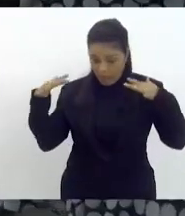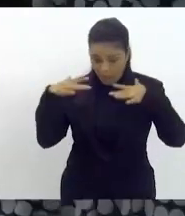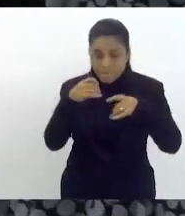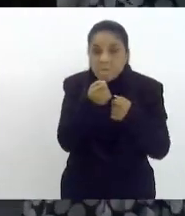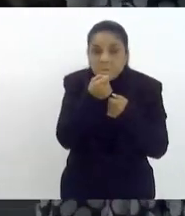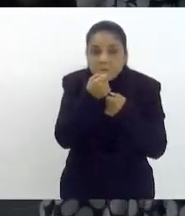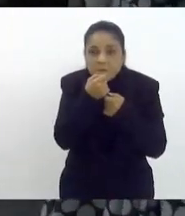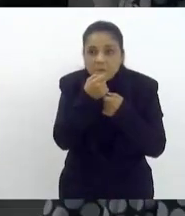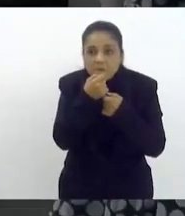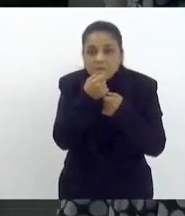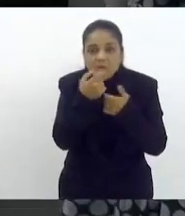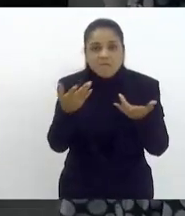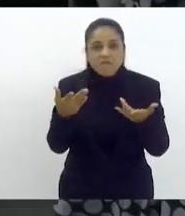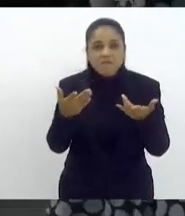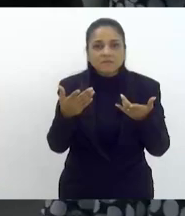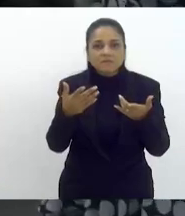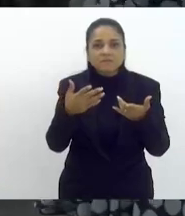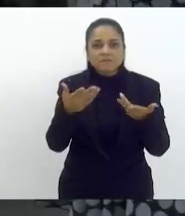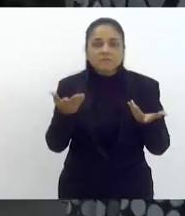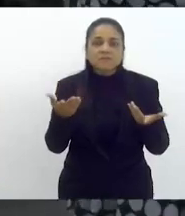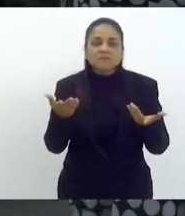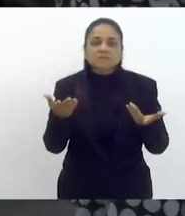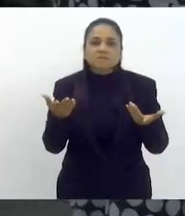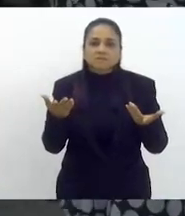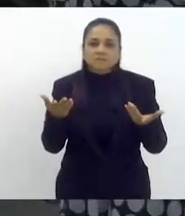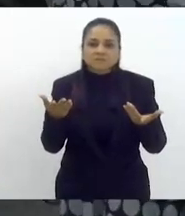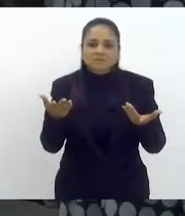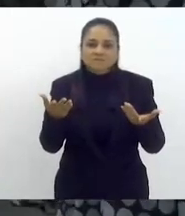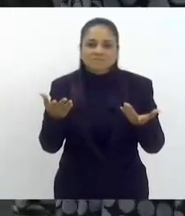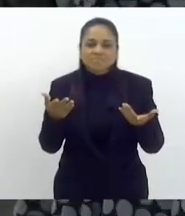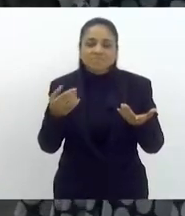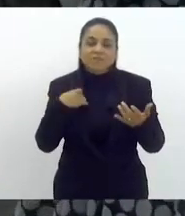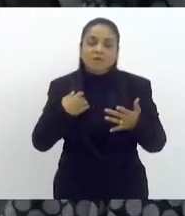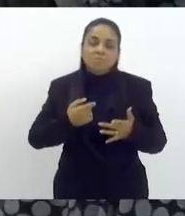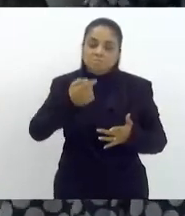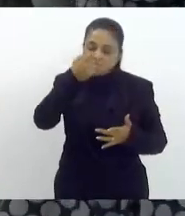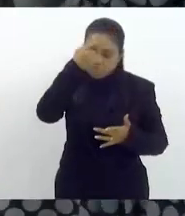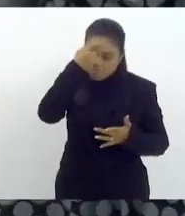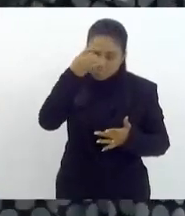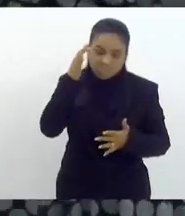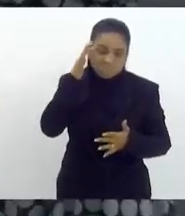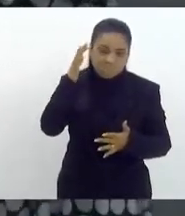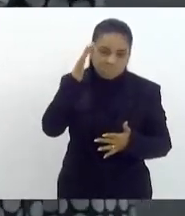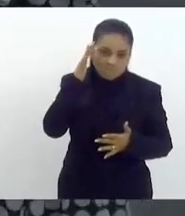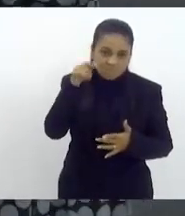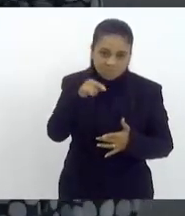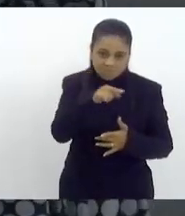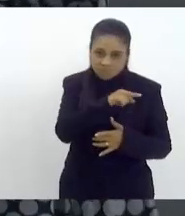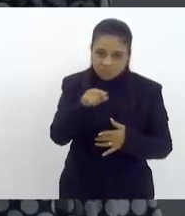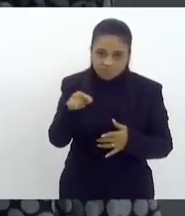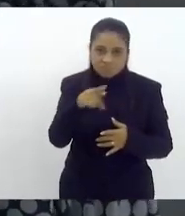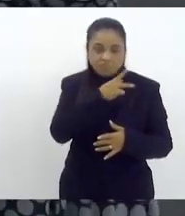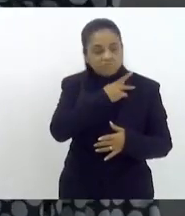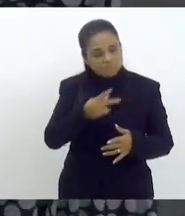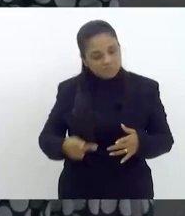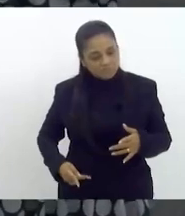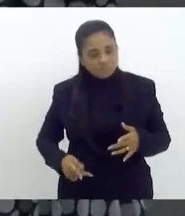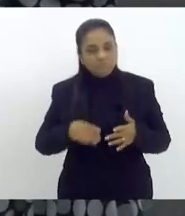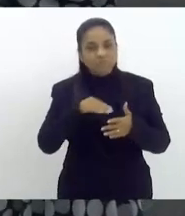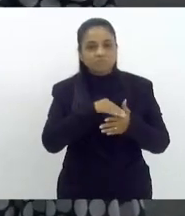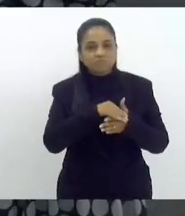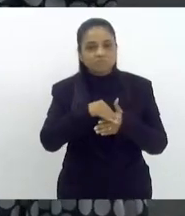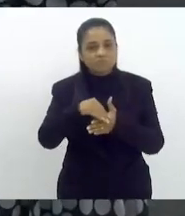quem vai falar quem então acho que vale a reflexão né daqueles que presidem a sessão